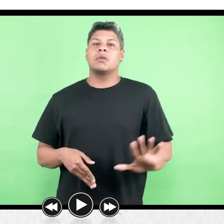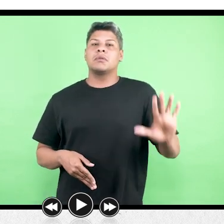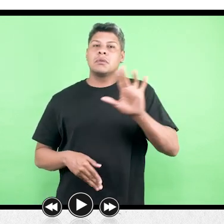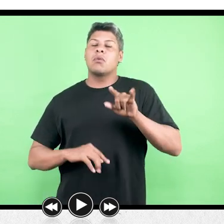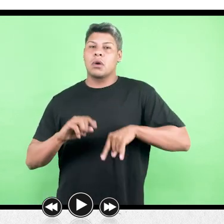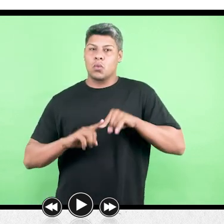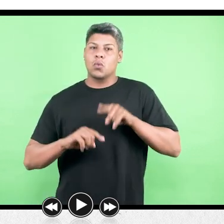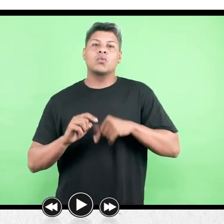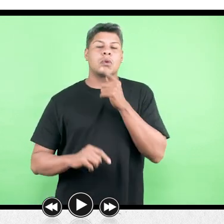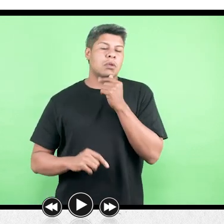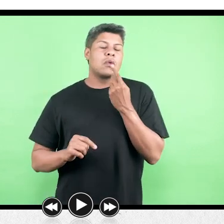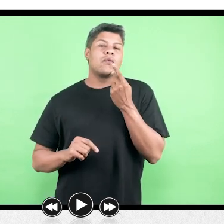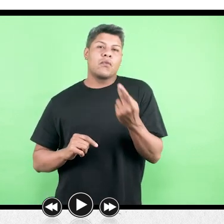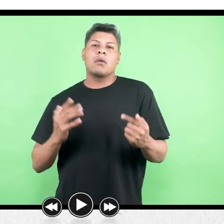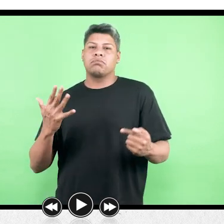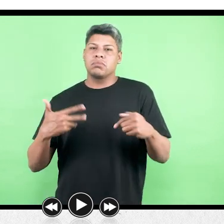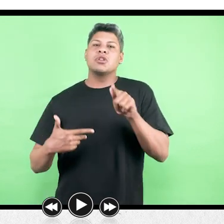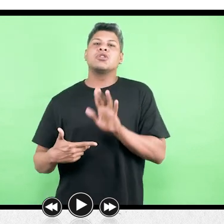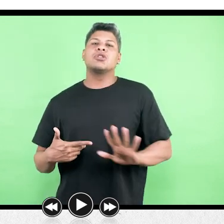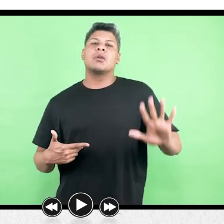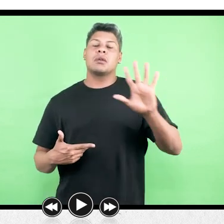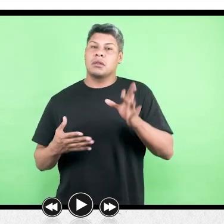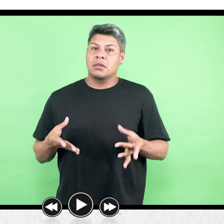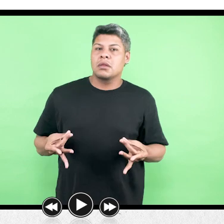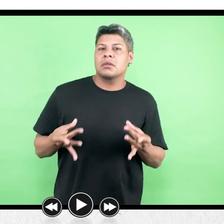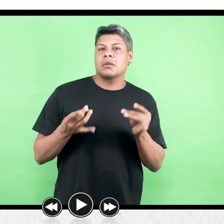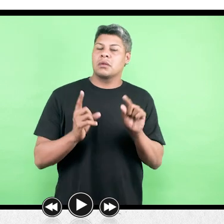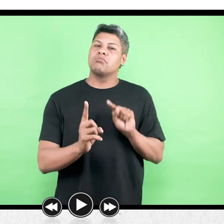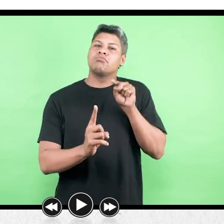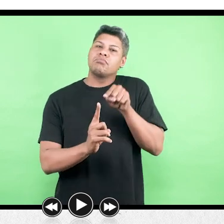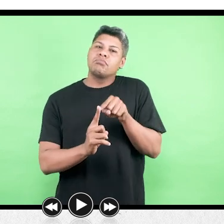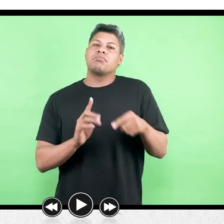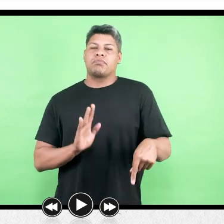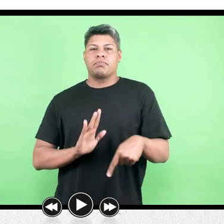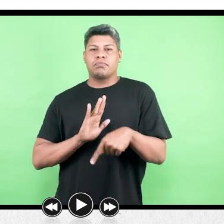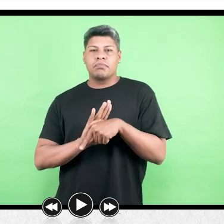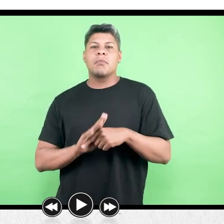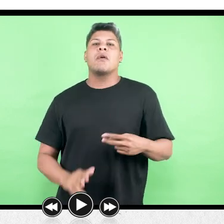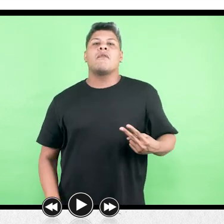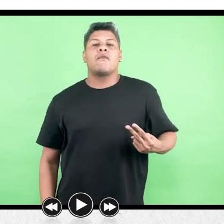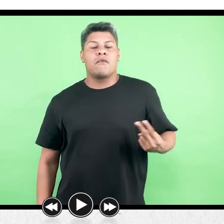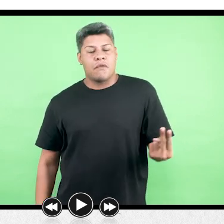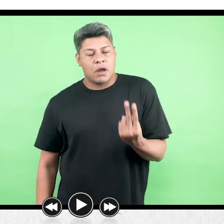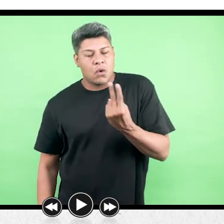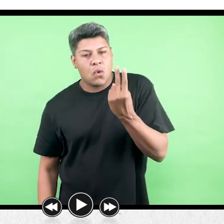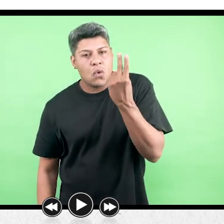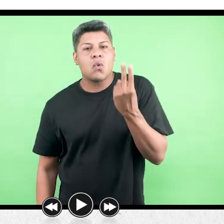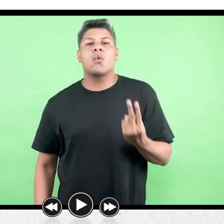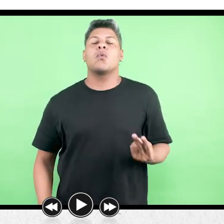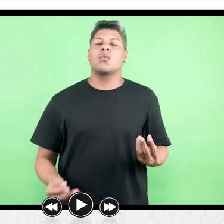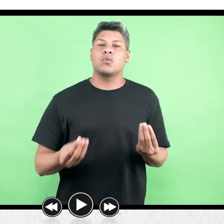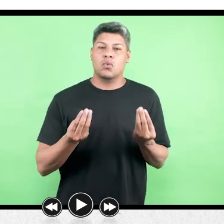Hídricos estabelece critérios gerais, o detalhamento, os objetivos, os critérios de valores, a classe, como a